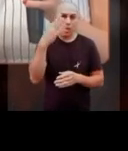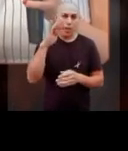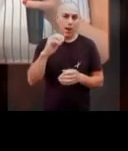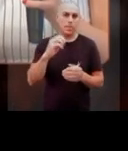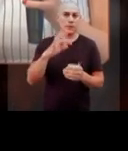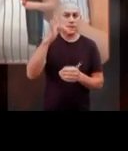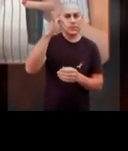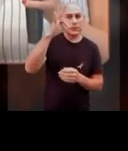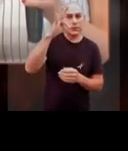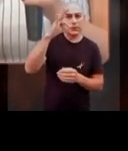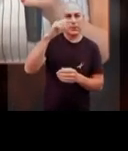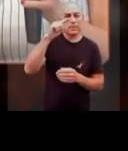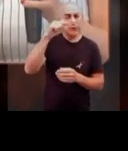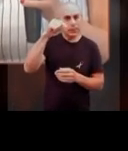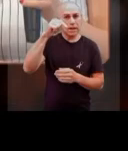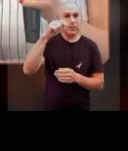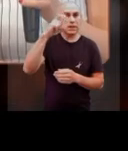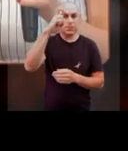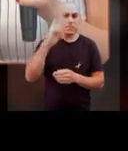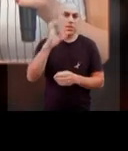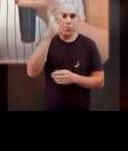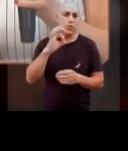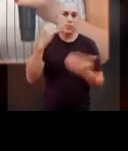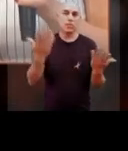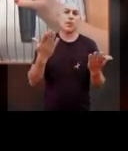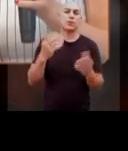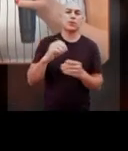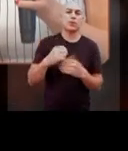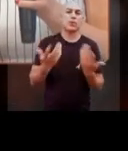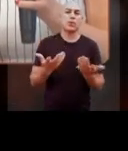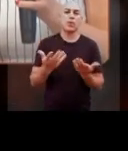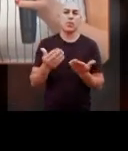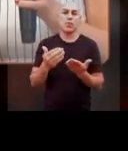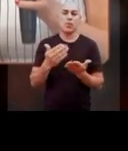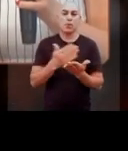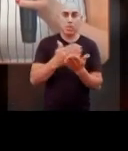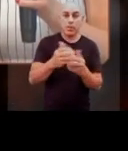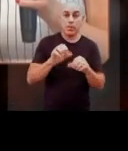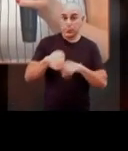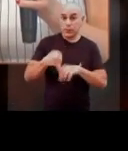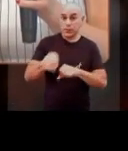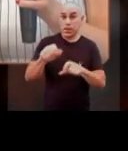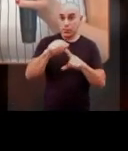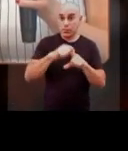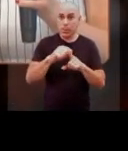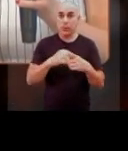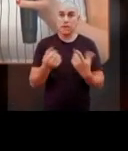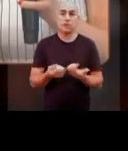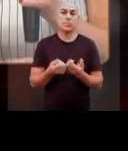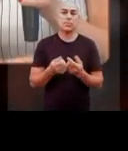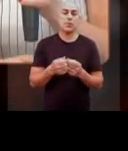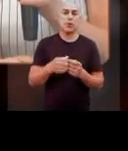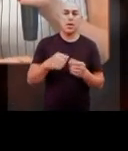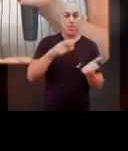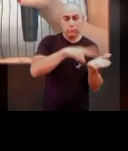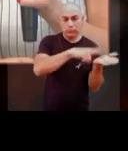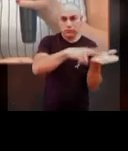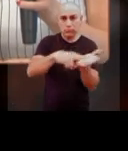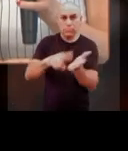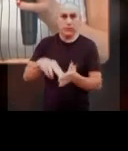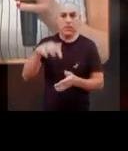de 75%, e do dia 4 de setembro nós passamos aí a fase amarela com uma taxa de ocupação menor